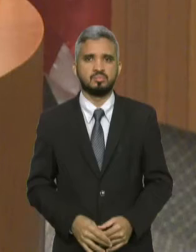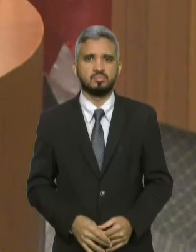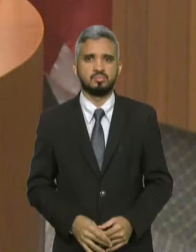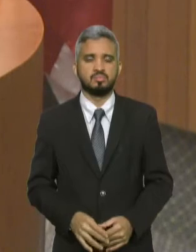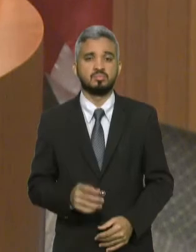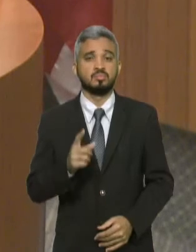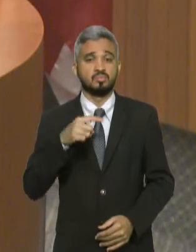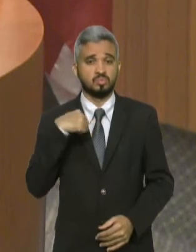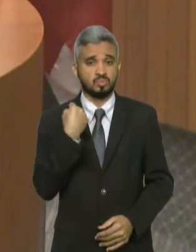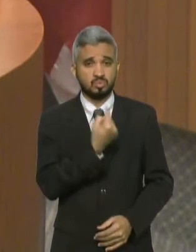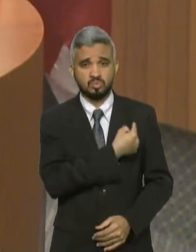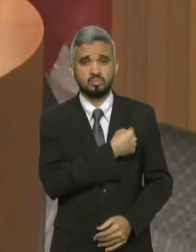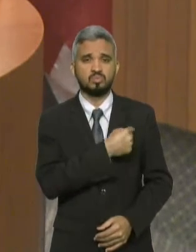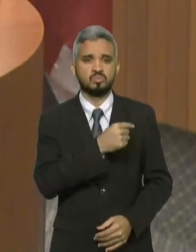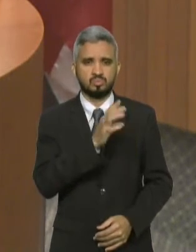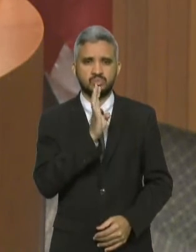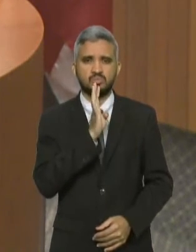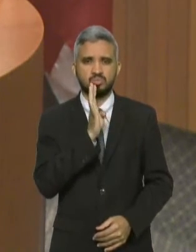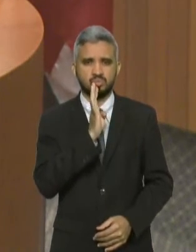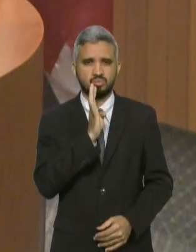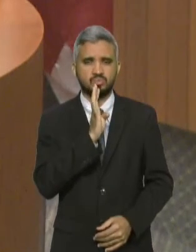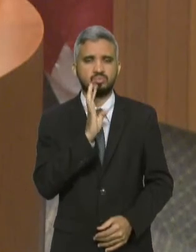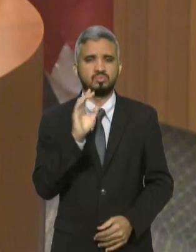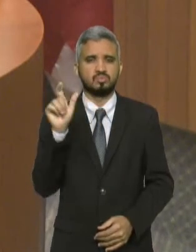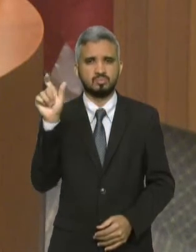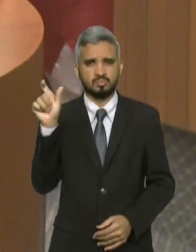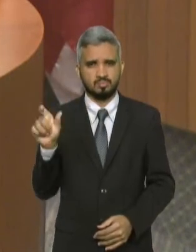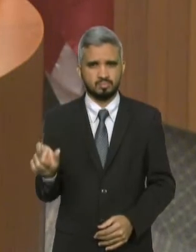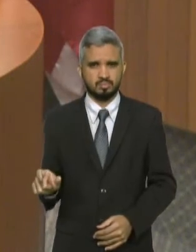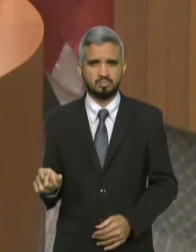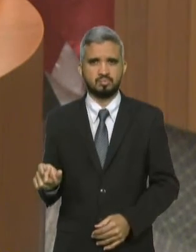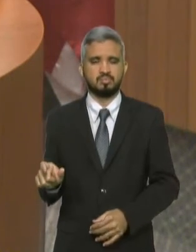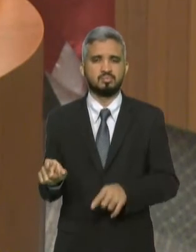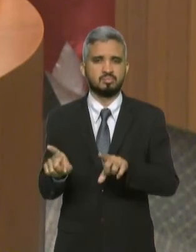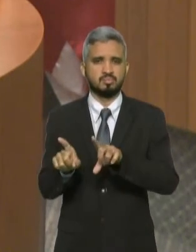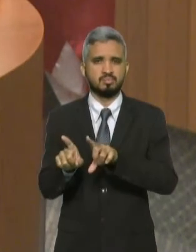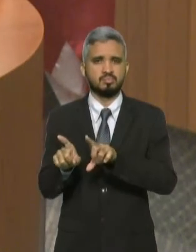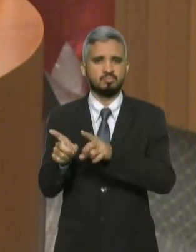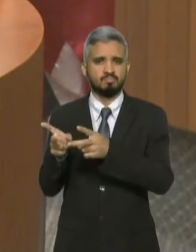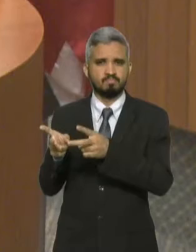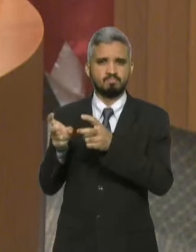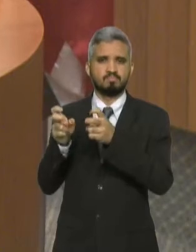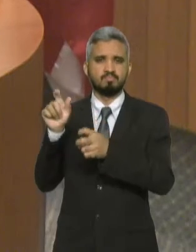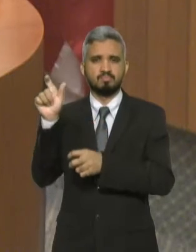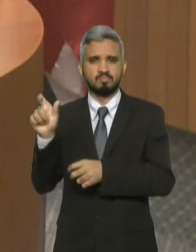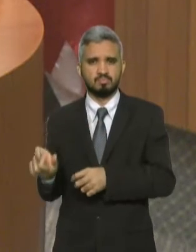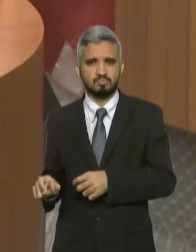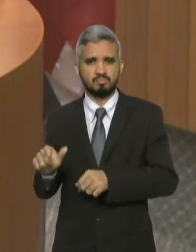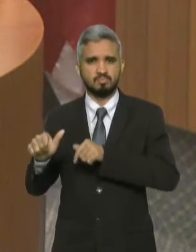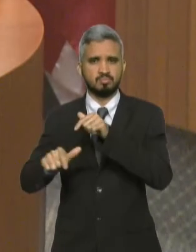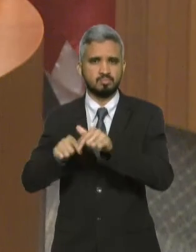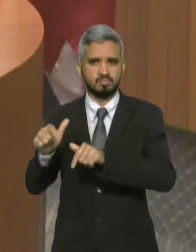conhecedores e reconhecedores da obra de Humberto.